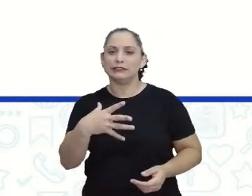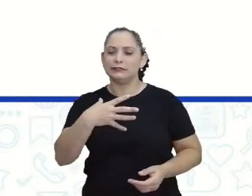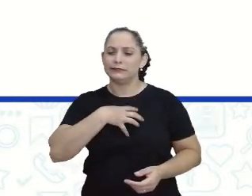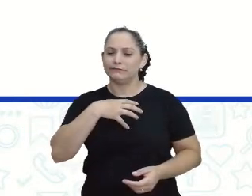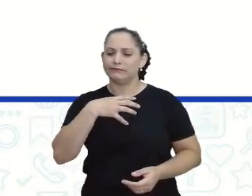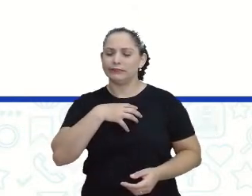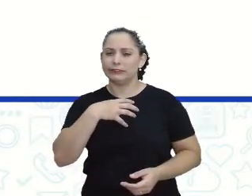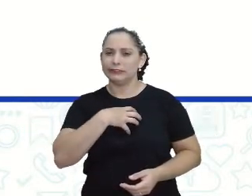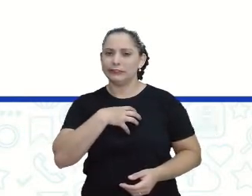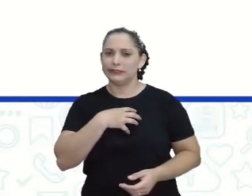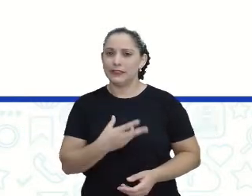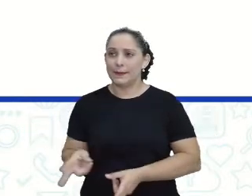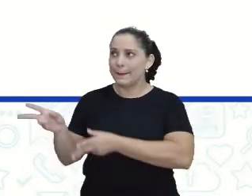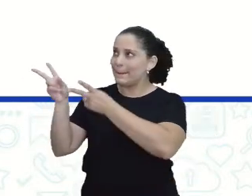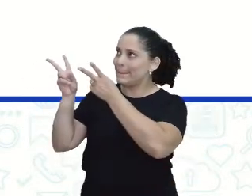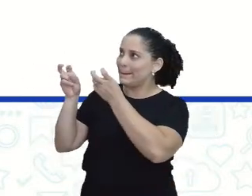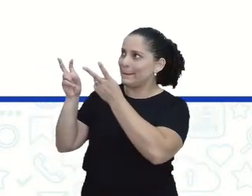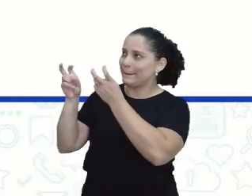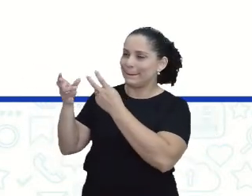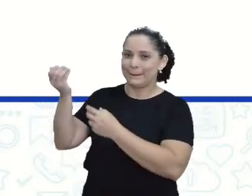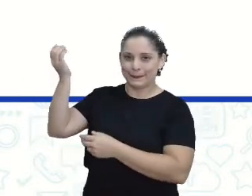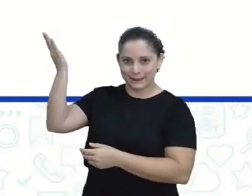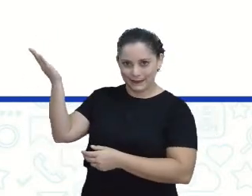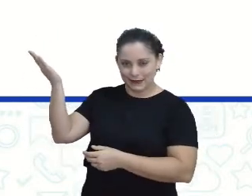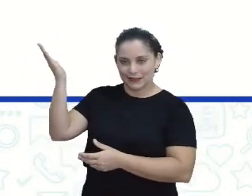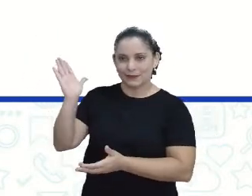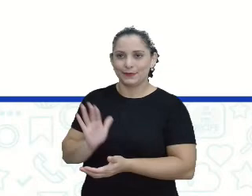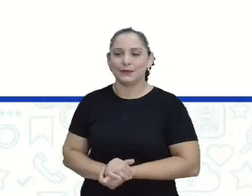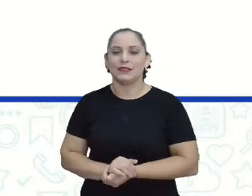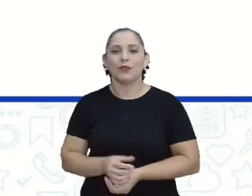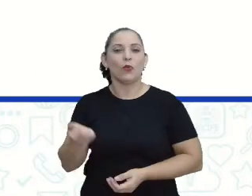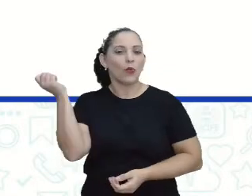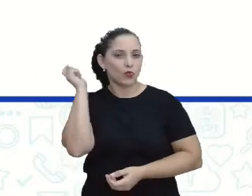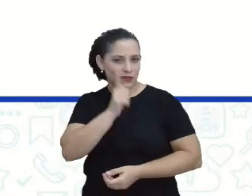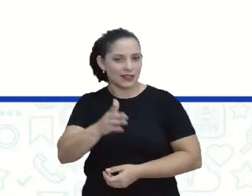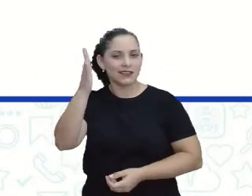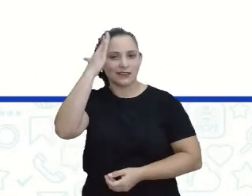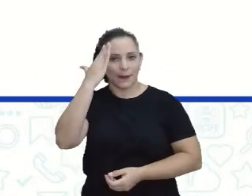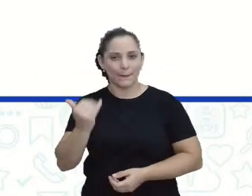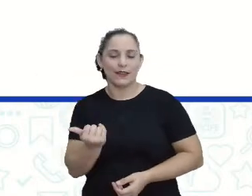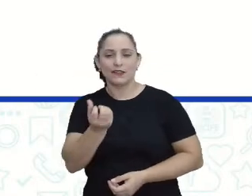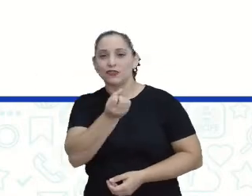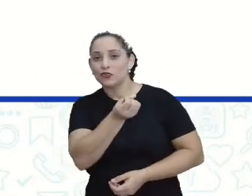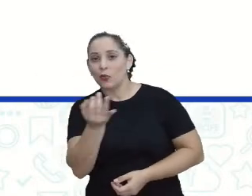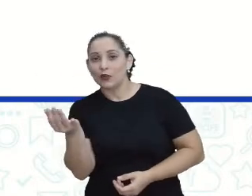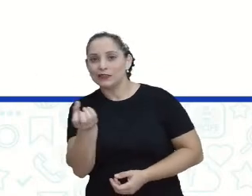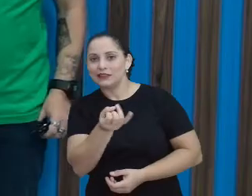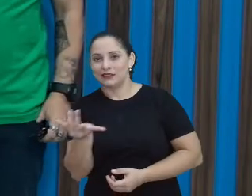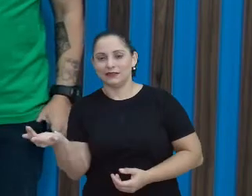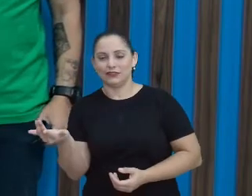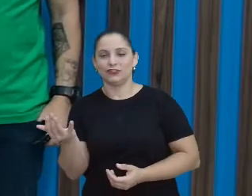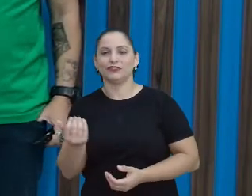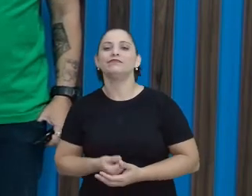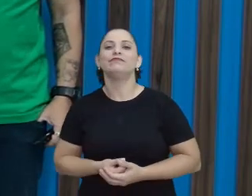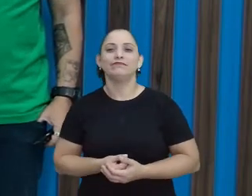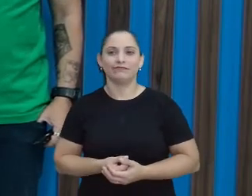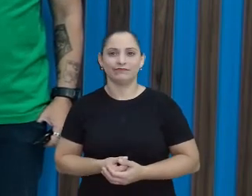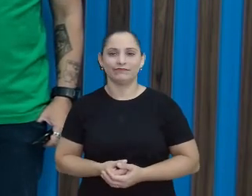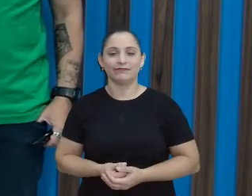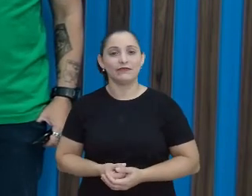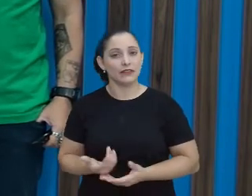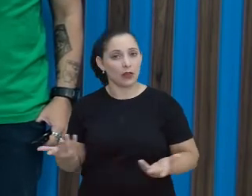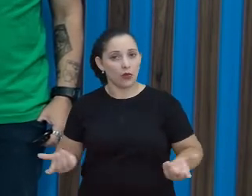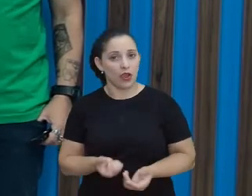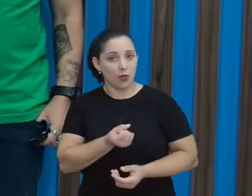intuitivamente ilustrado nessa situação aí. Então, a gente consegue descobrir os valores desconhecidos. Lembra?